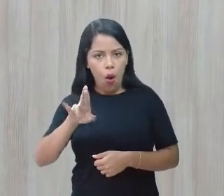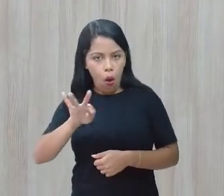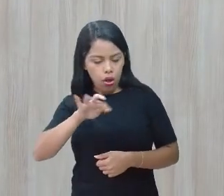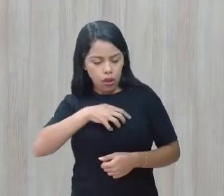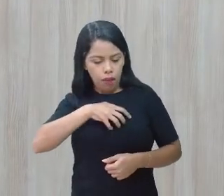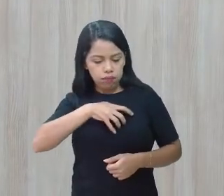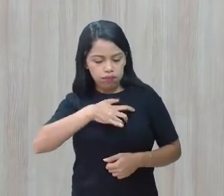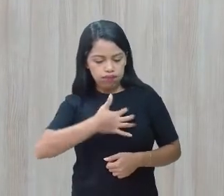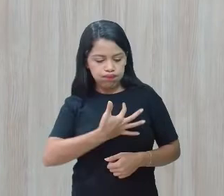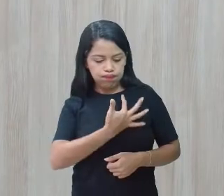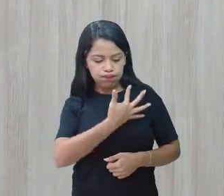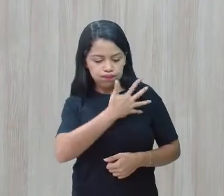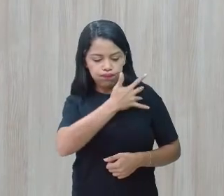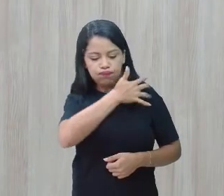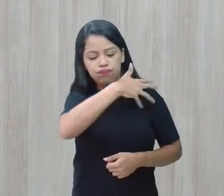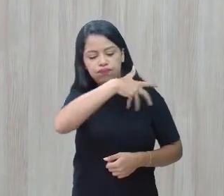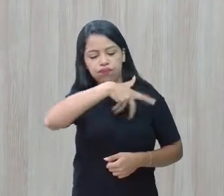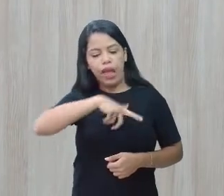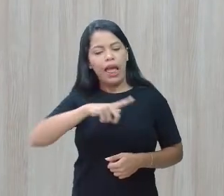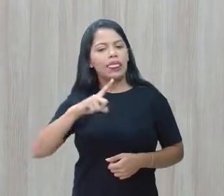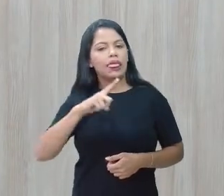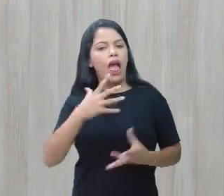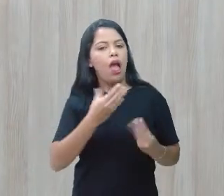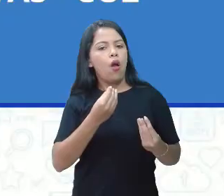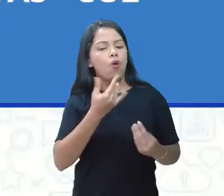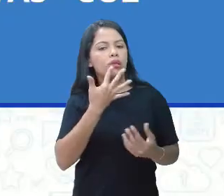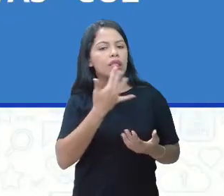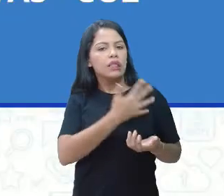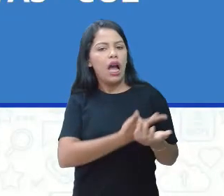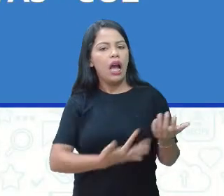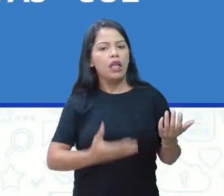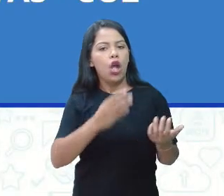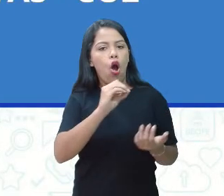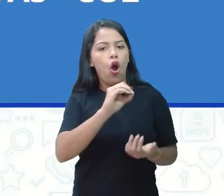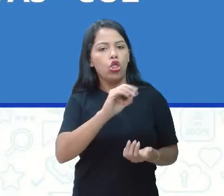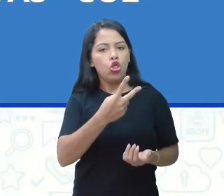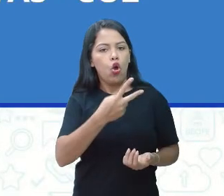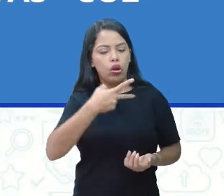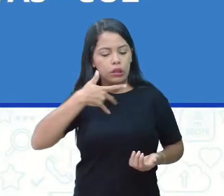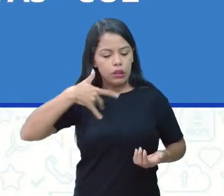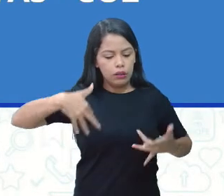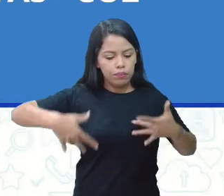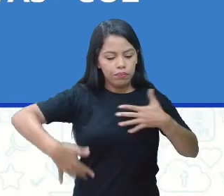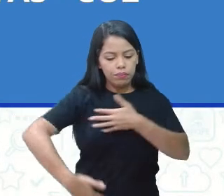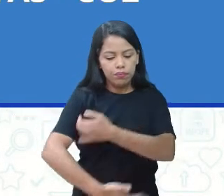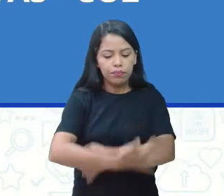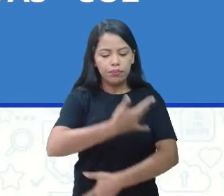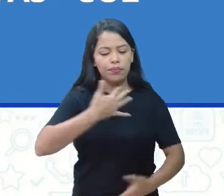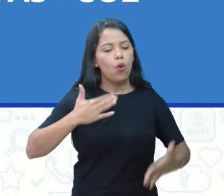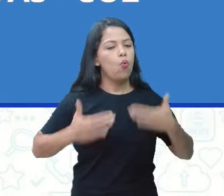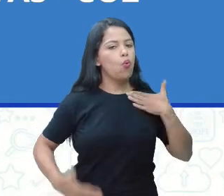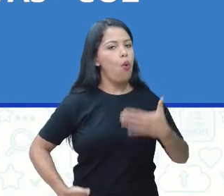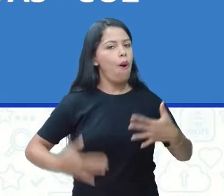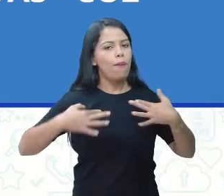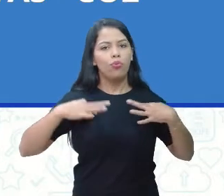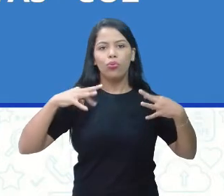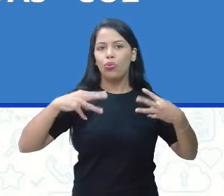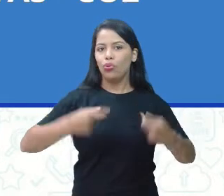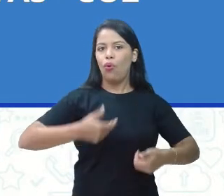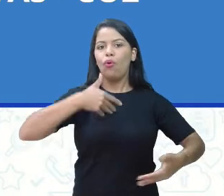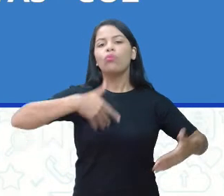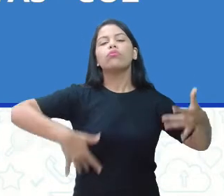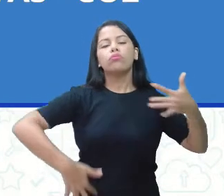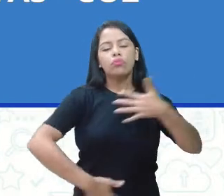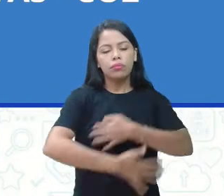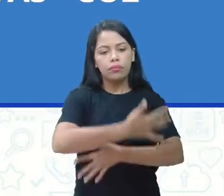em O2, que vai distribuir por todo o corpo, vai passar por todos os órgãos, todos os tecidos. E na medida que